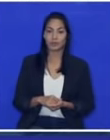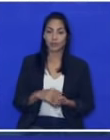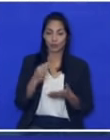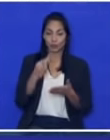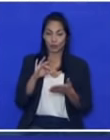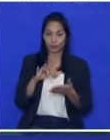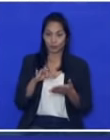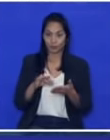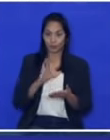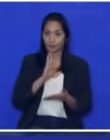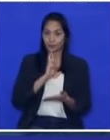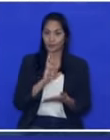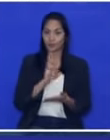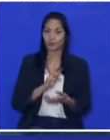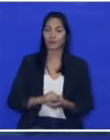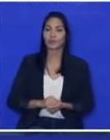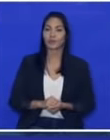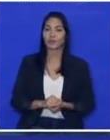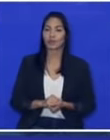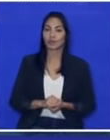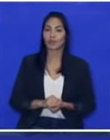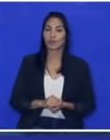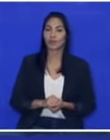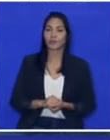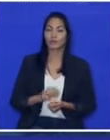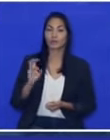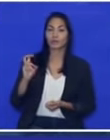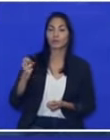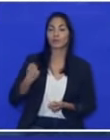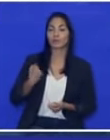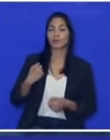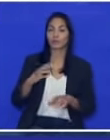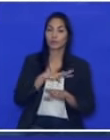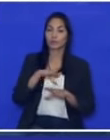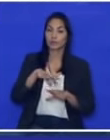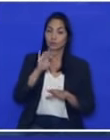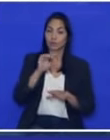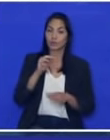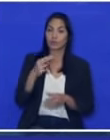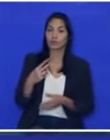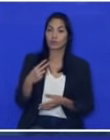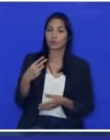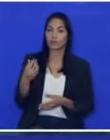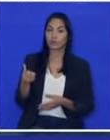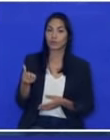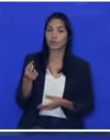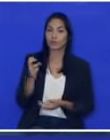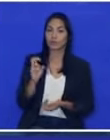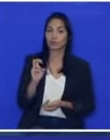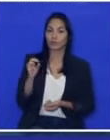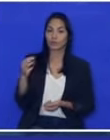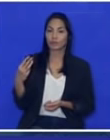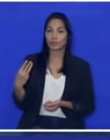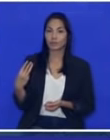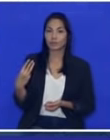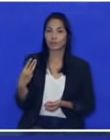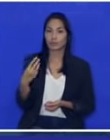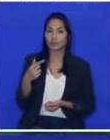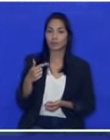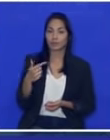Vamos conferir os números sorteados na Quina. As 5 dezenas sorteadas foram 26,